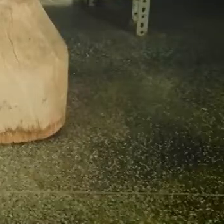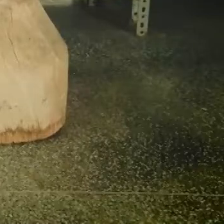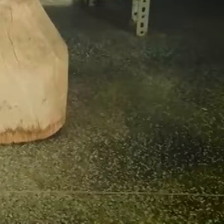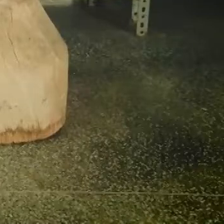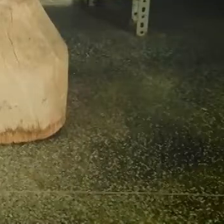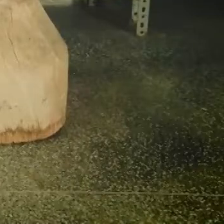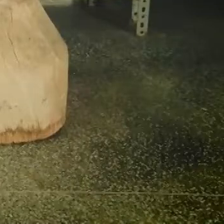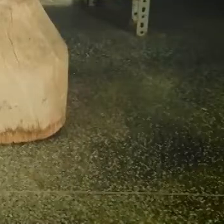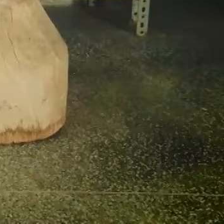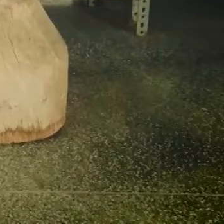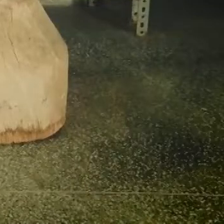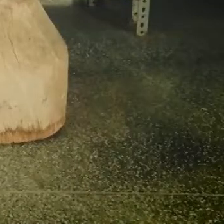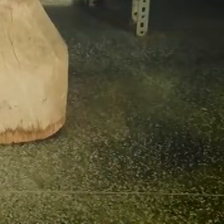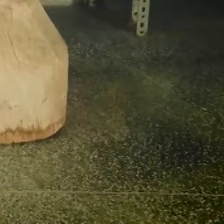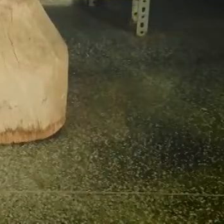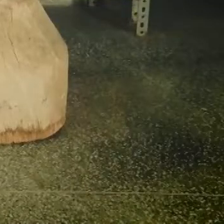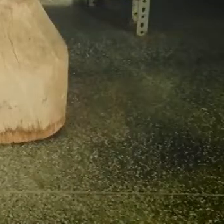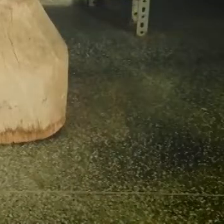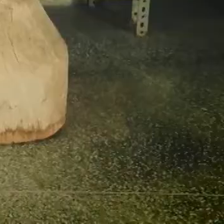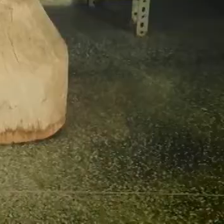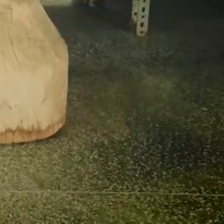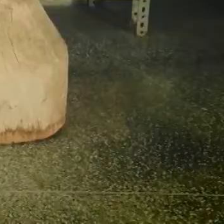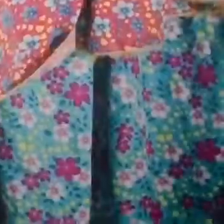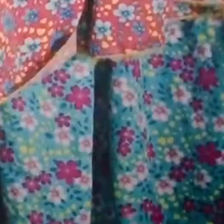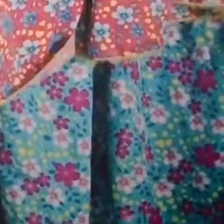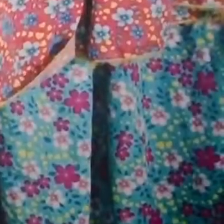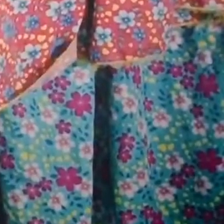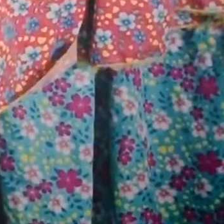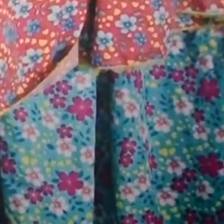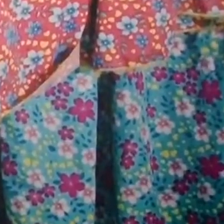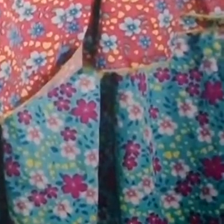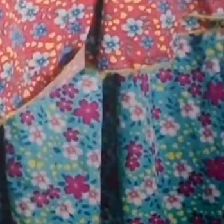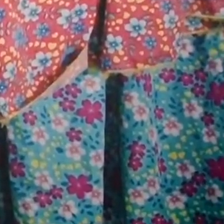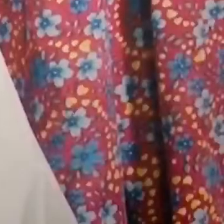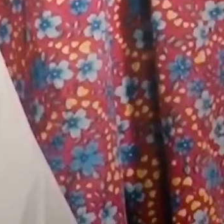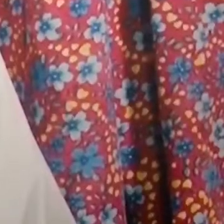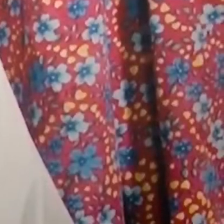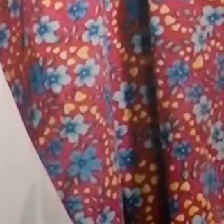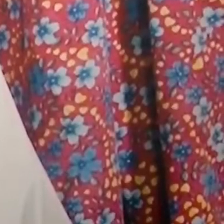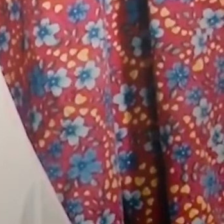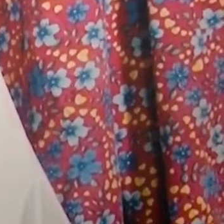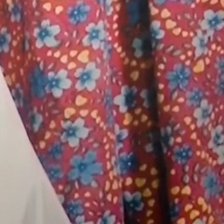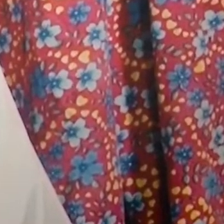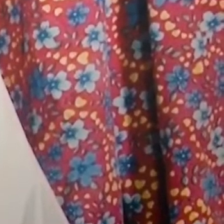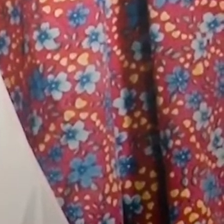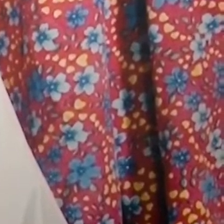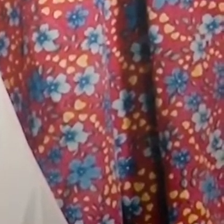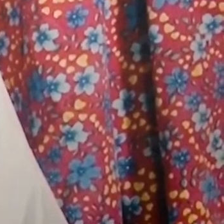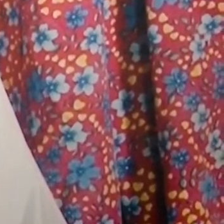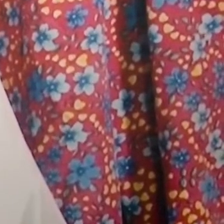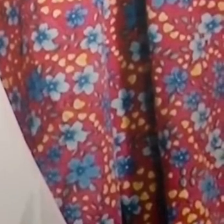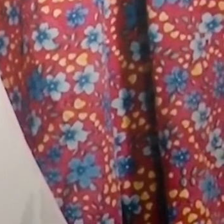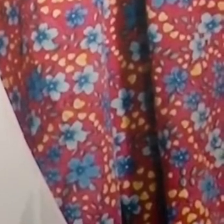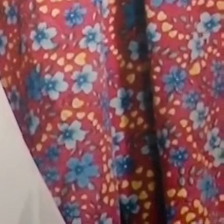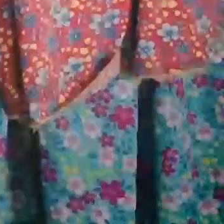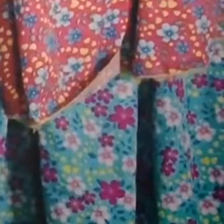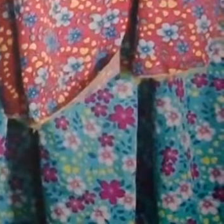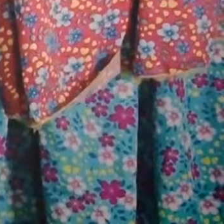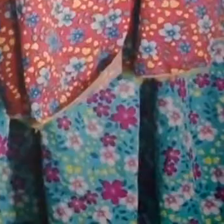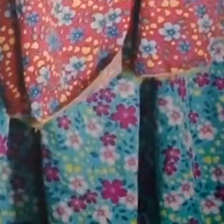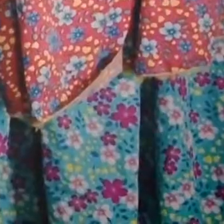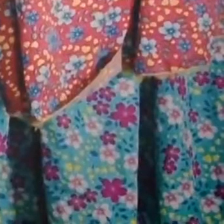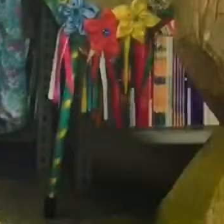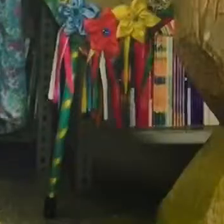12 anos tocar esse instrumento. Eu sempre gostei, né? Isso é uma tradição que do começo